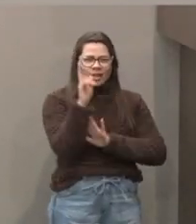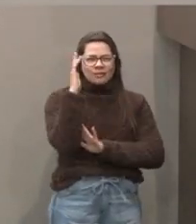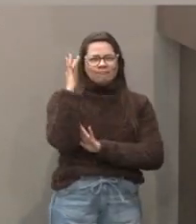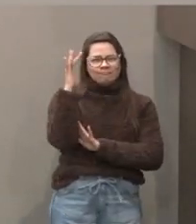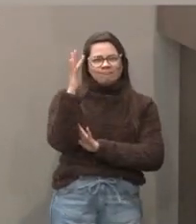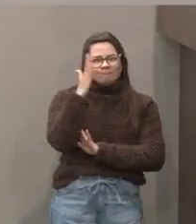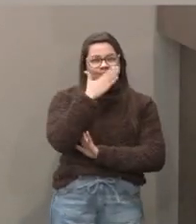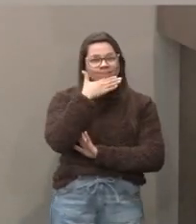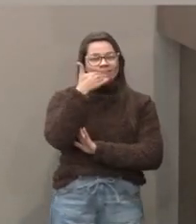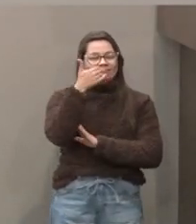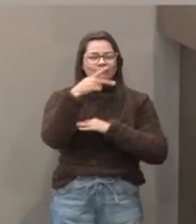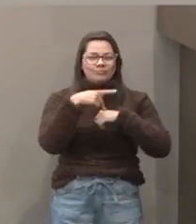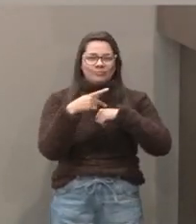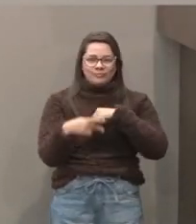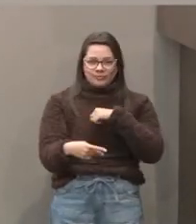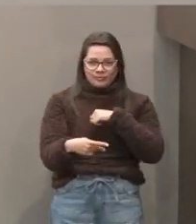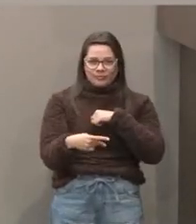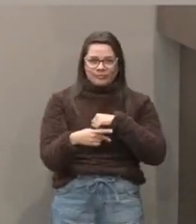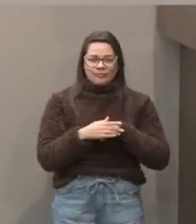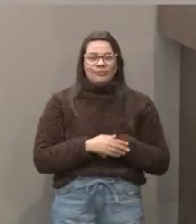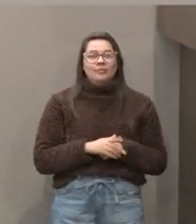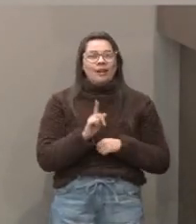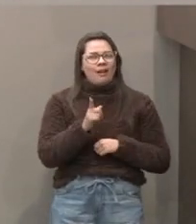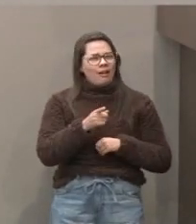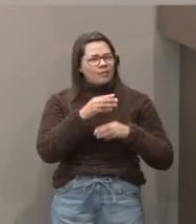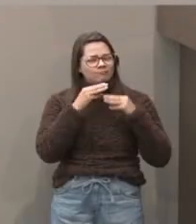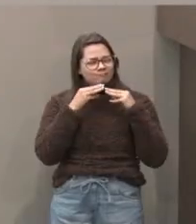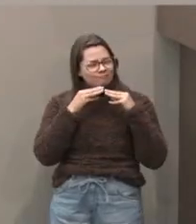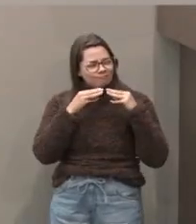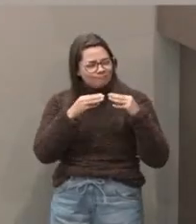pensarem o melhor para Passo Fundo. É uma árdua missão.